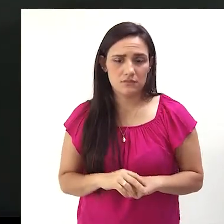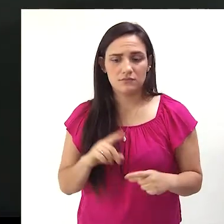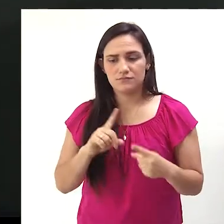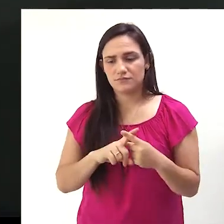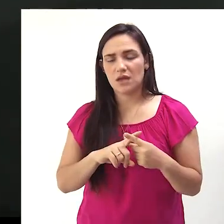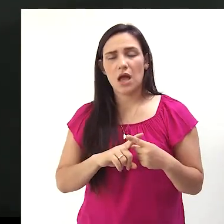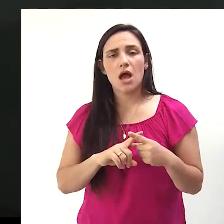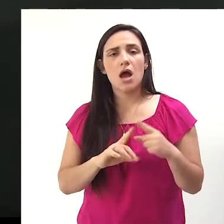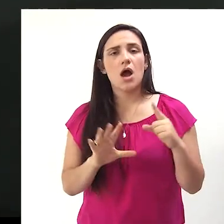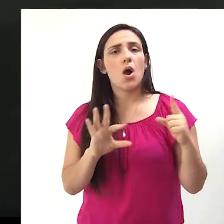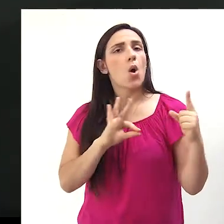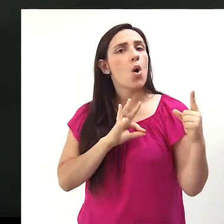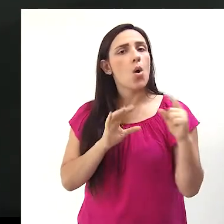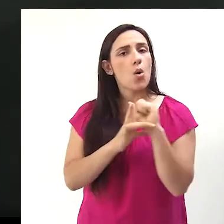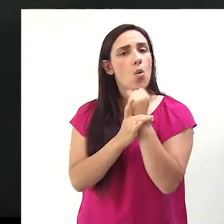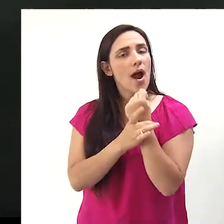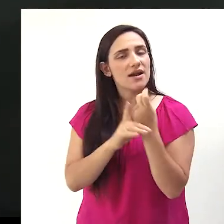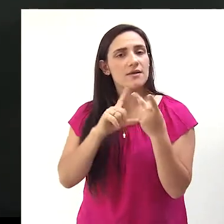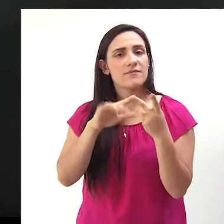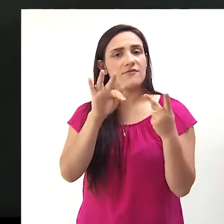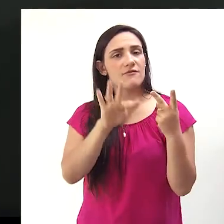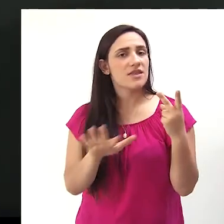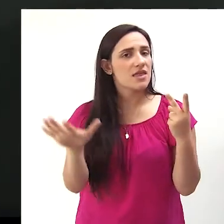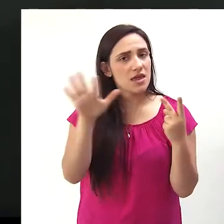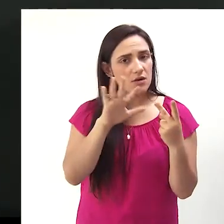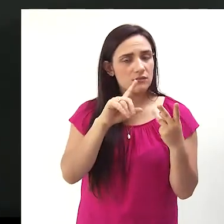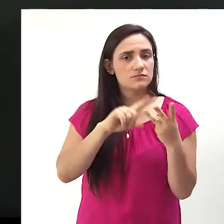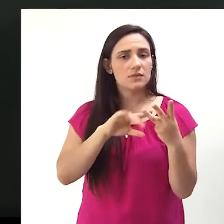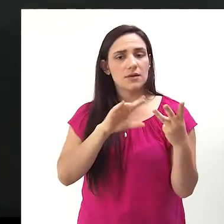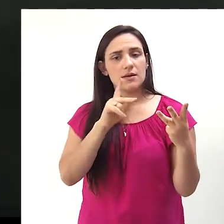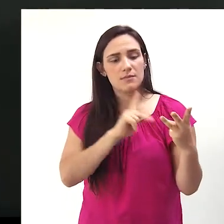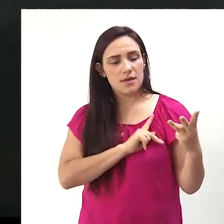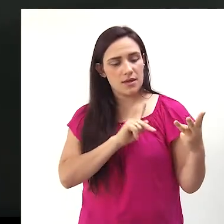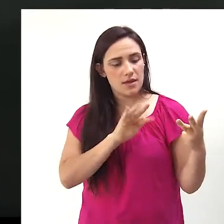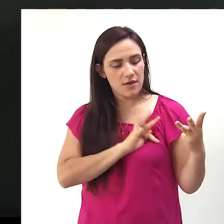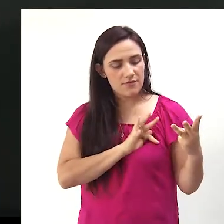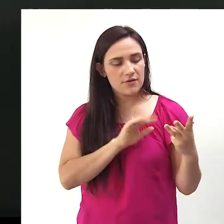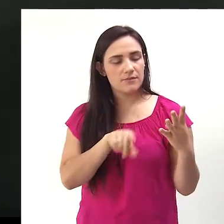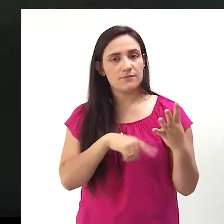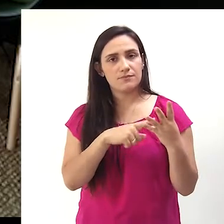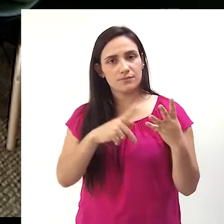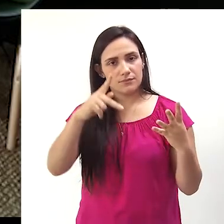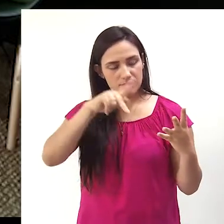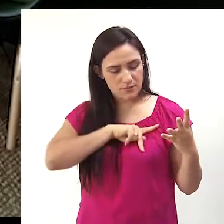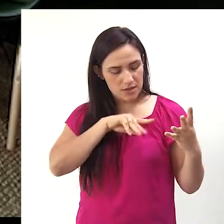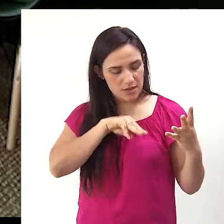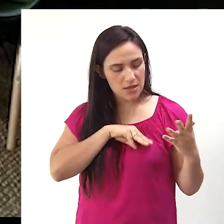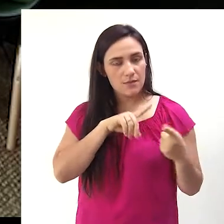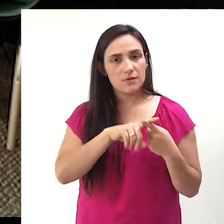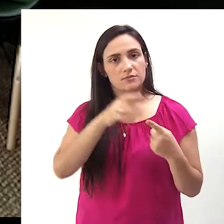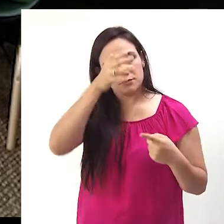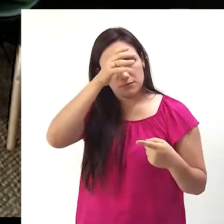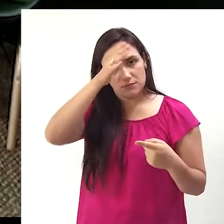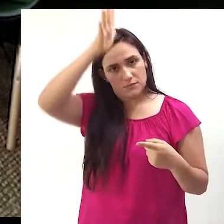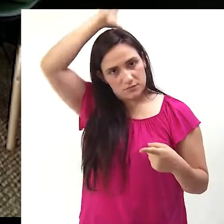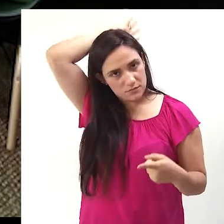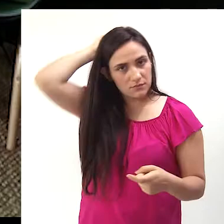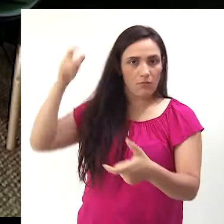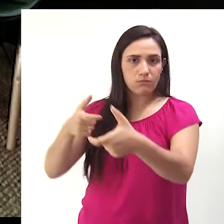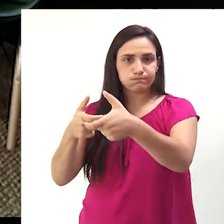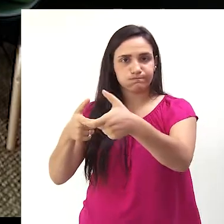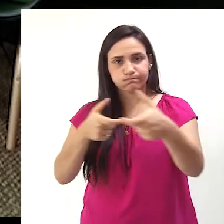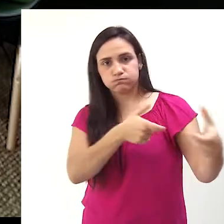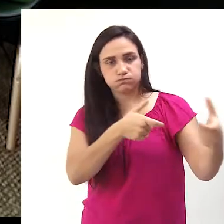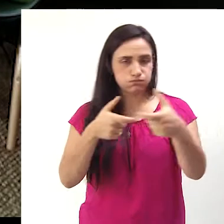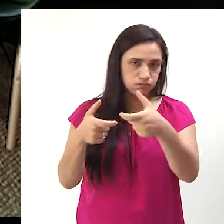relação às outras forças, né? Seja a Guarda Municipal, Polícia Rodoviária Federal, Polícia Militar, o Corpo